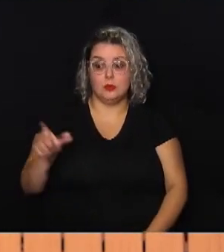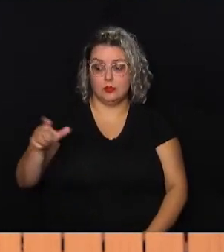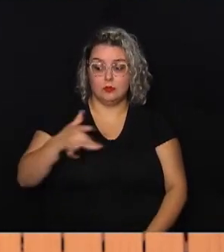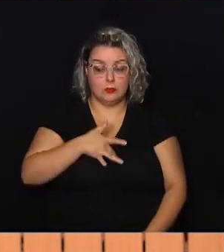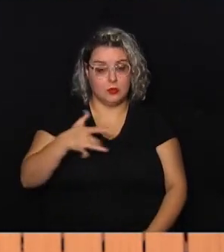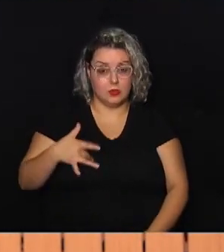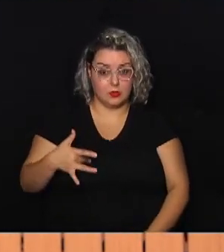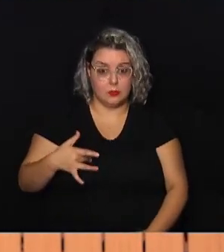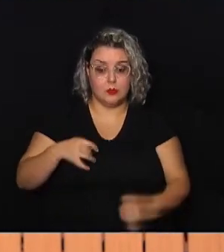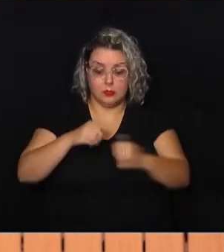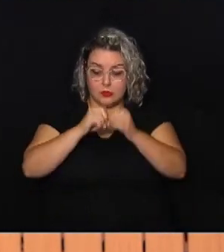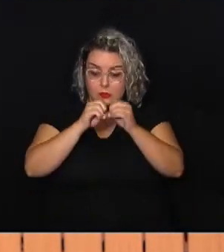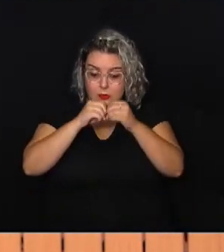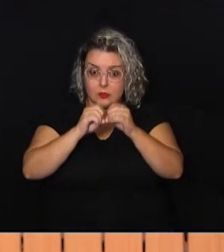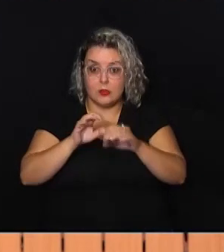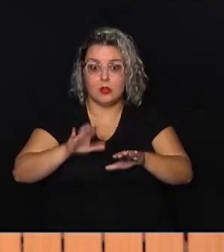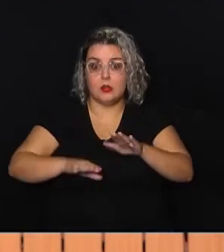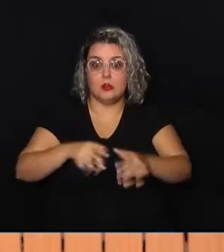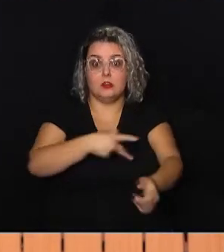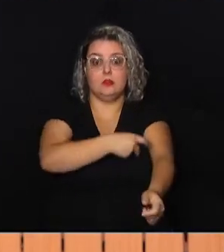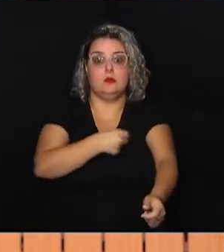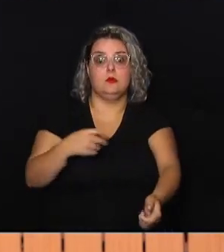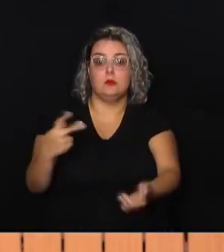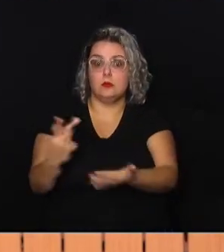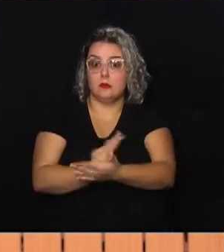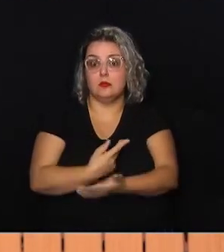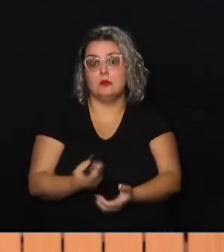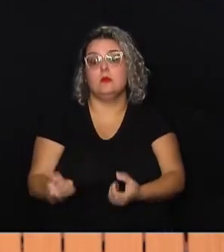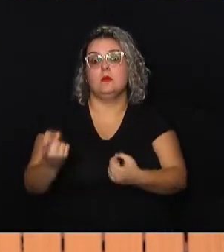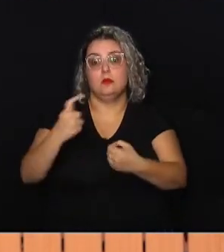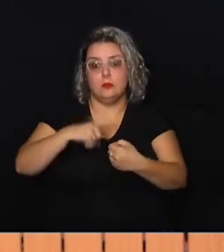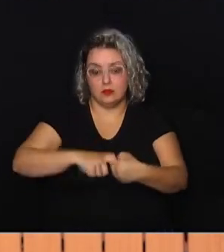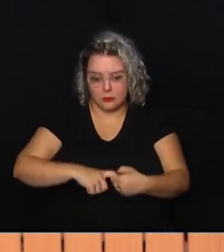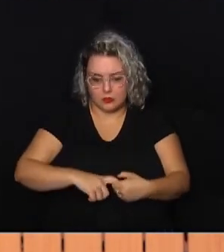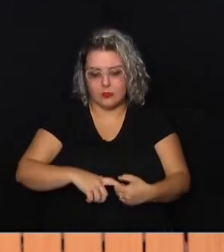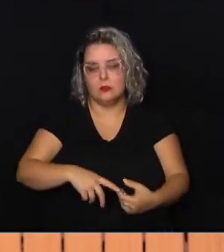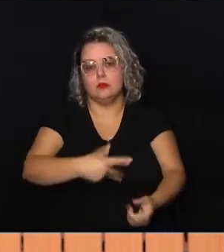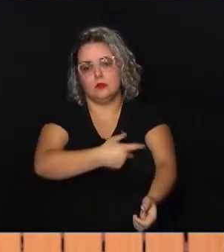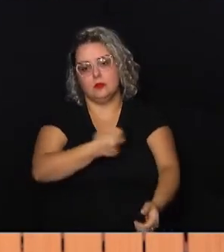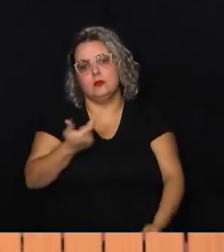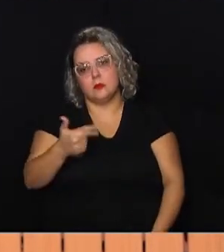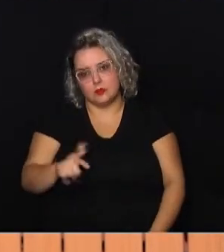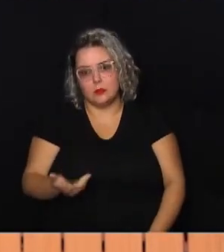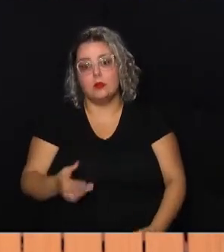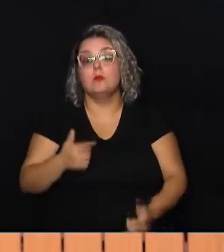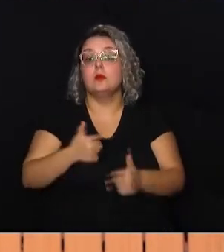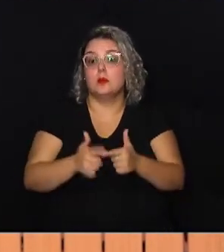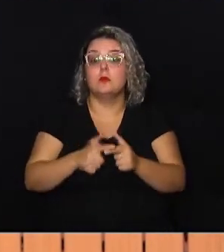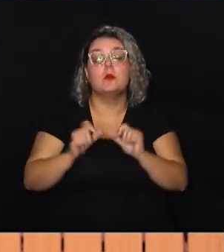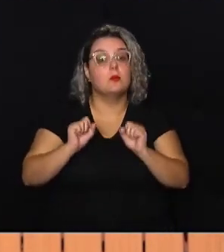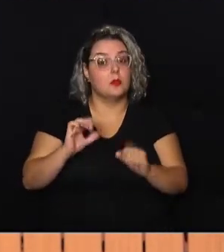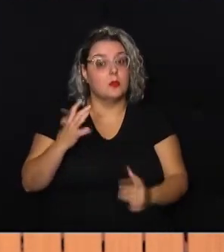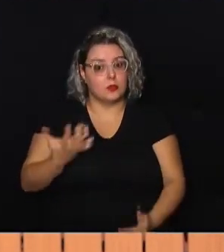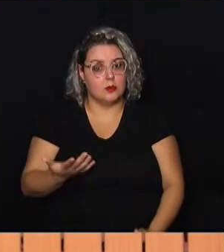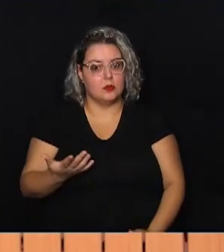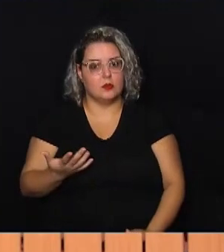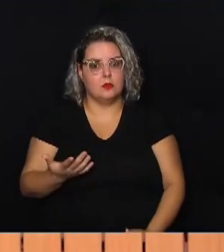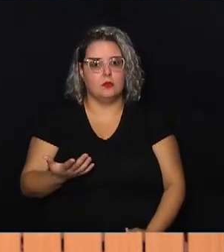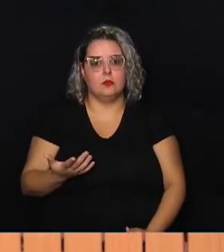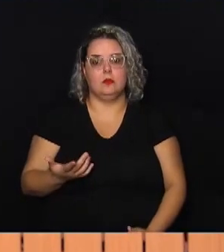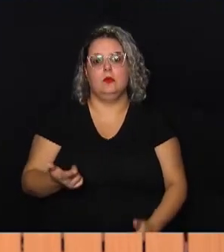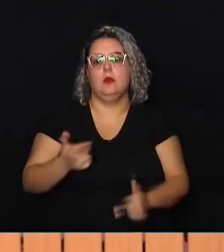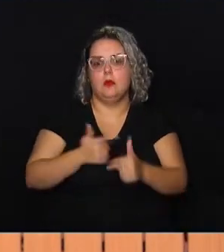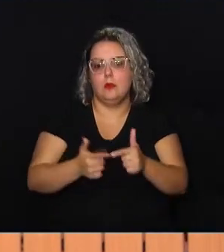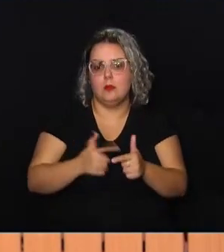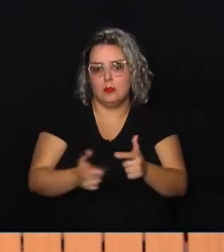vai no laboratório, às vezes o exame dá errado, você é obrigado a voltar e colher outra vez. Então, problemas podem acontecer. Devem ser acontecer o mínimo